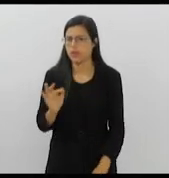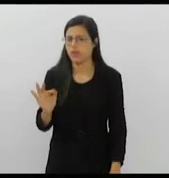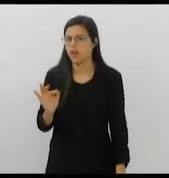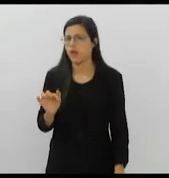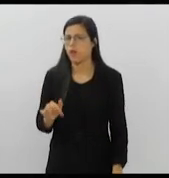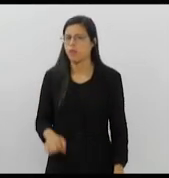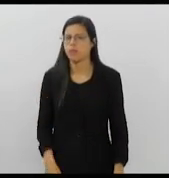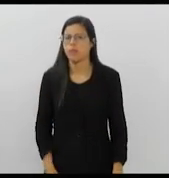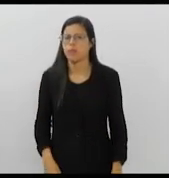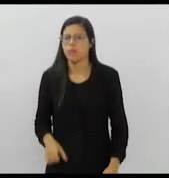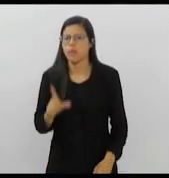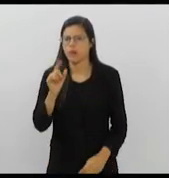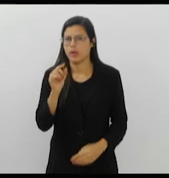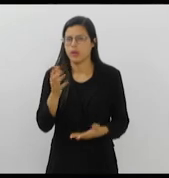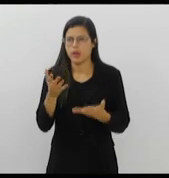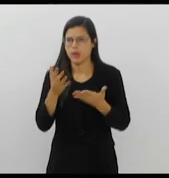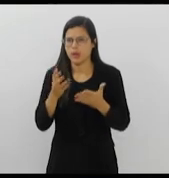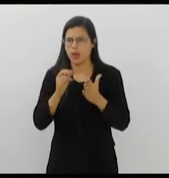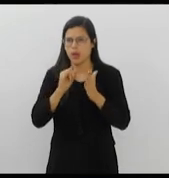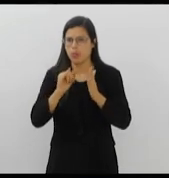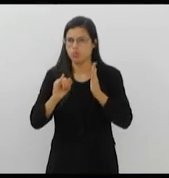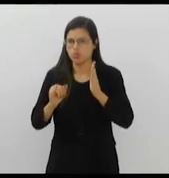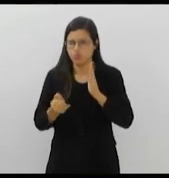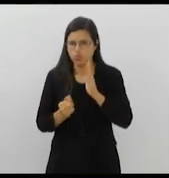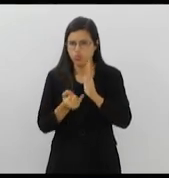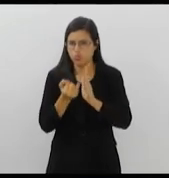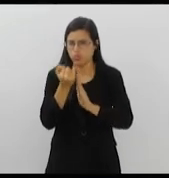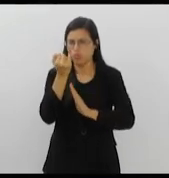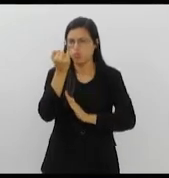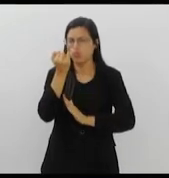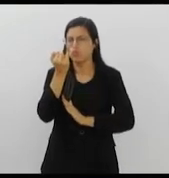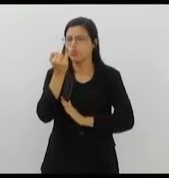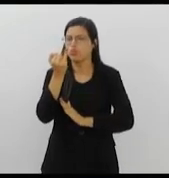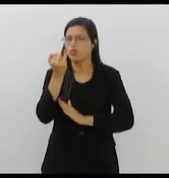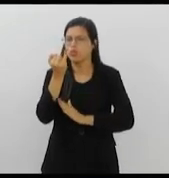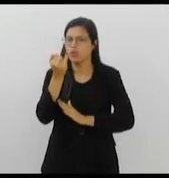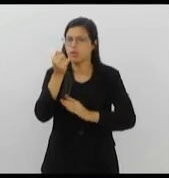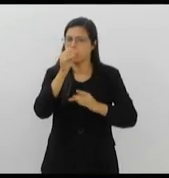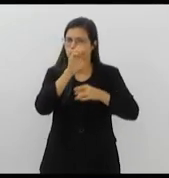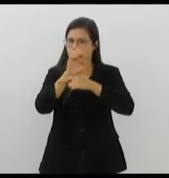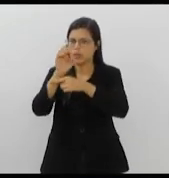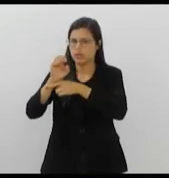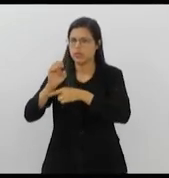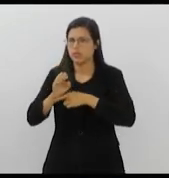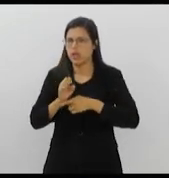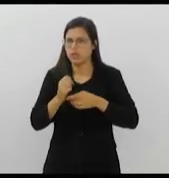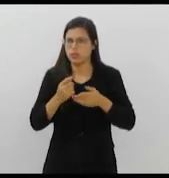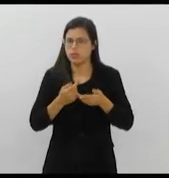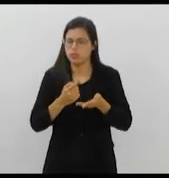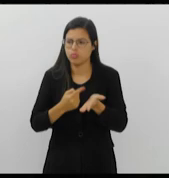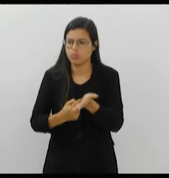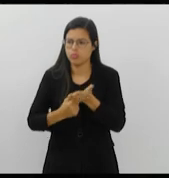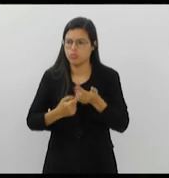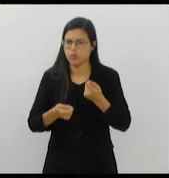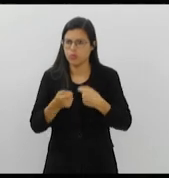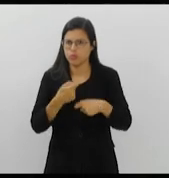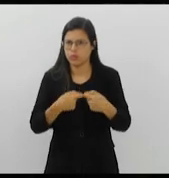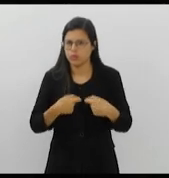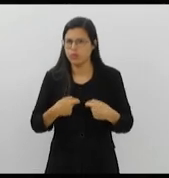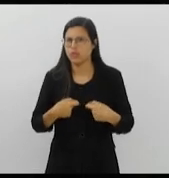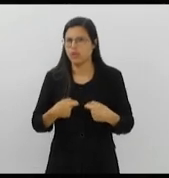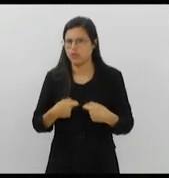repactuar o juro da dívida dos estados com a União. Estou falando de dívida pública com a